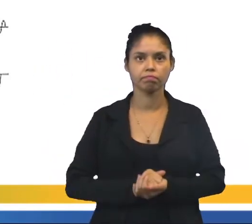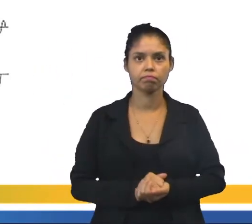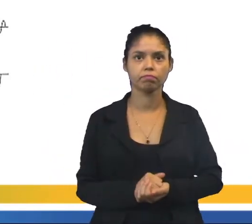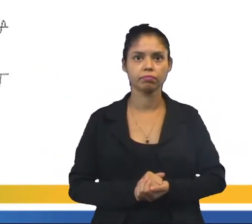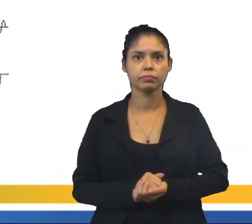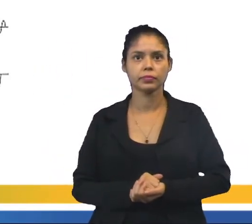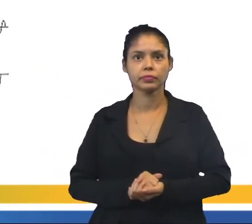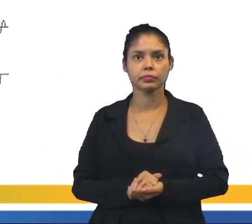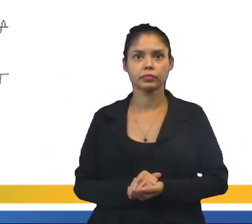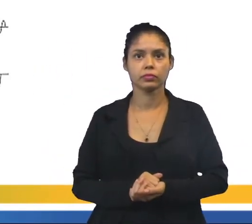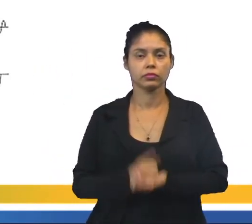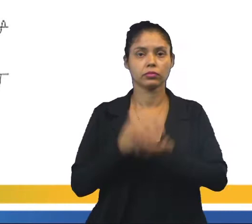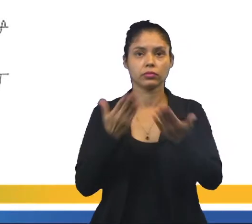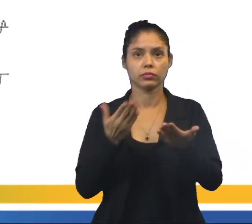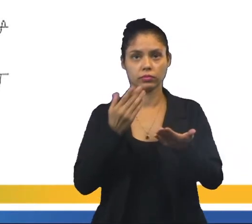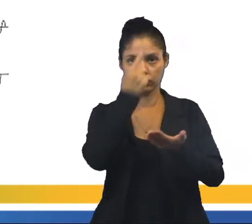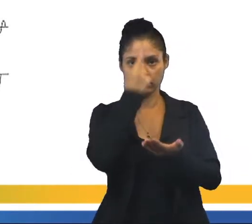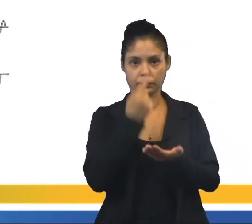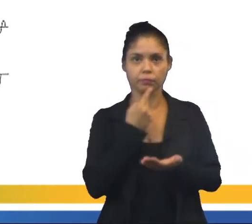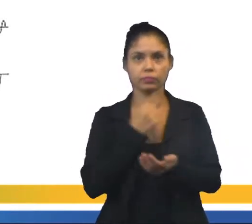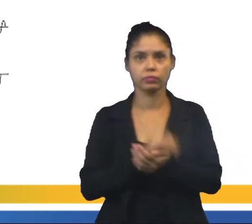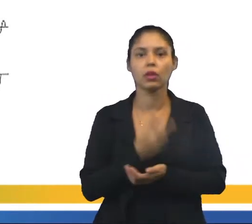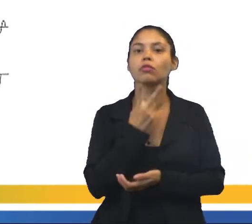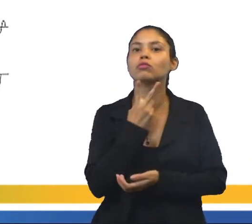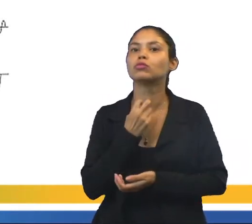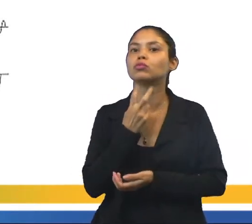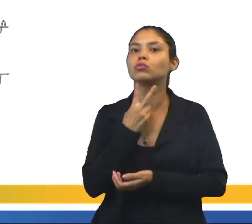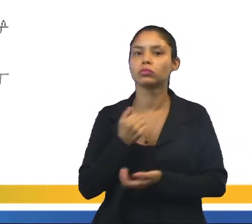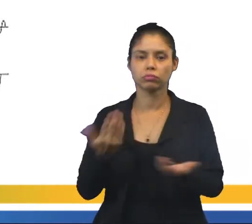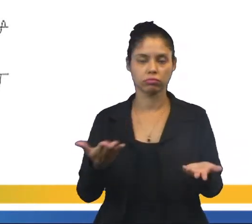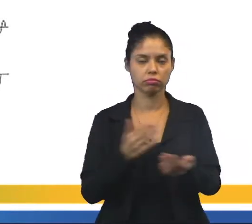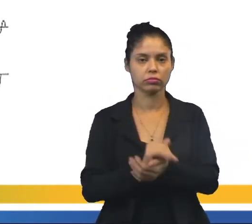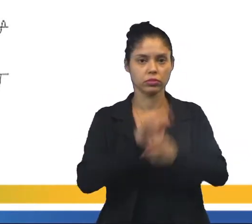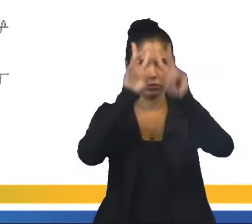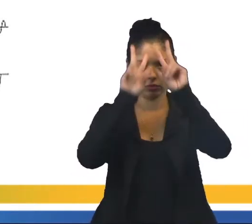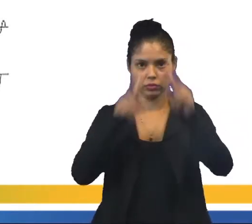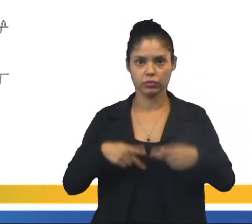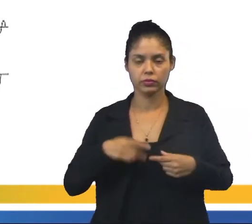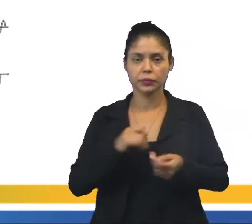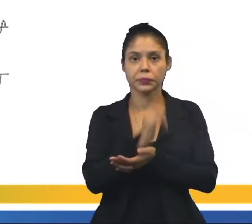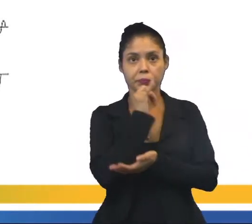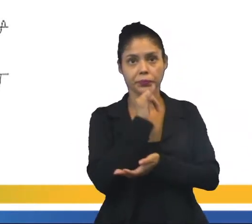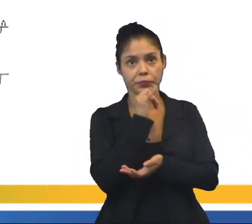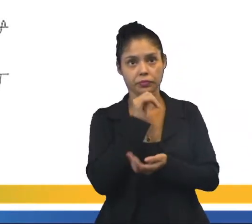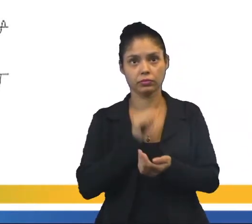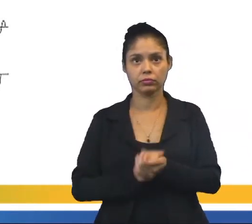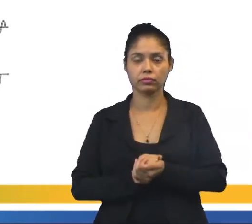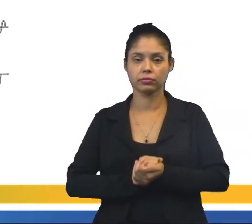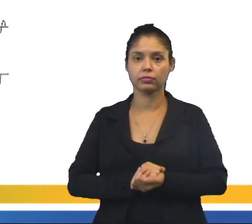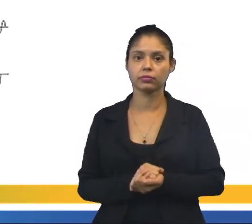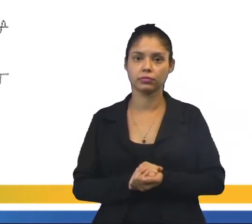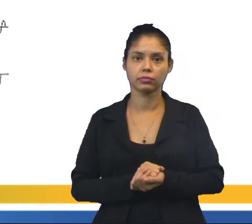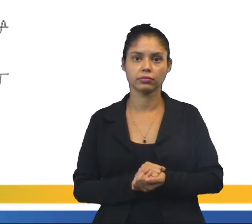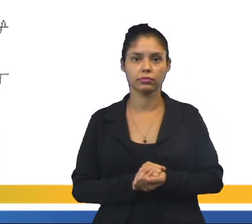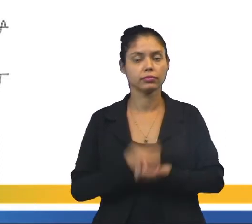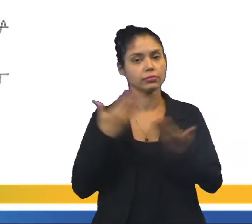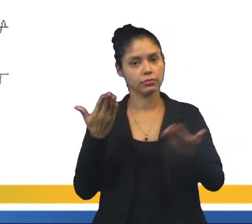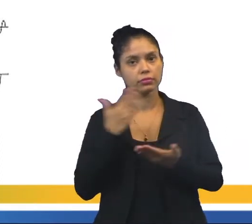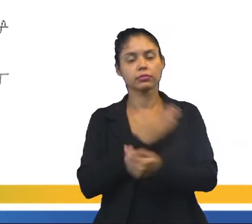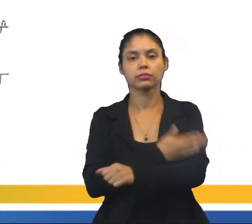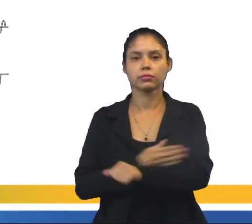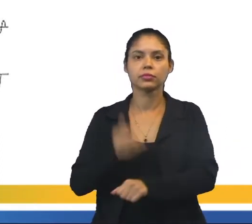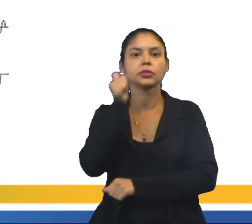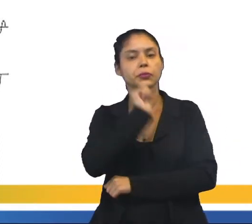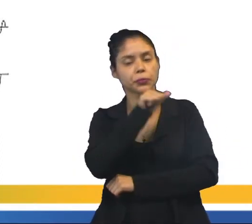que é o timbre, eu coloquei aí a voz humana também, né? Quando você escuta, um exemplo bem legal, quando você escuta, já está acostumado com a voz da